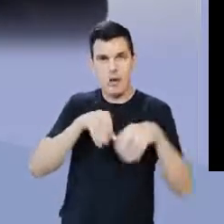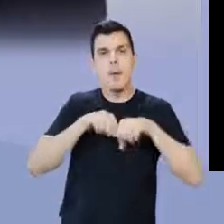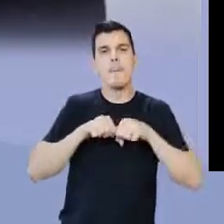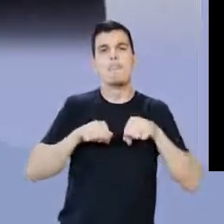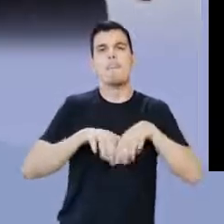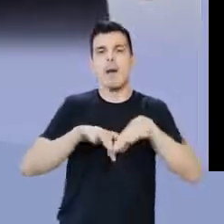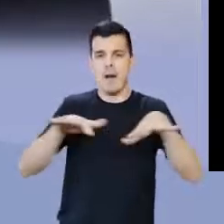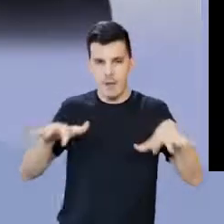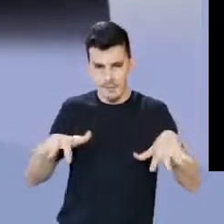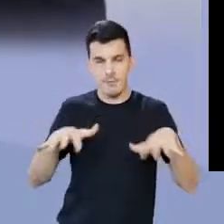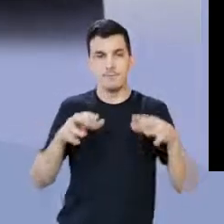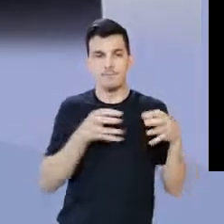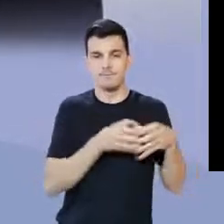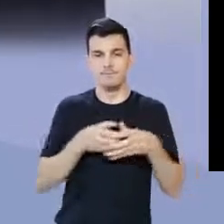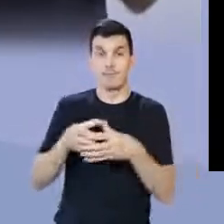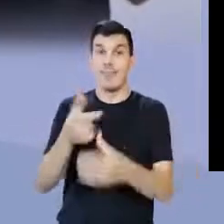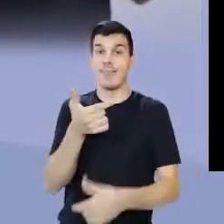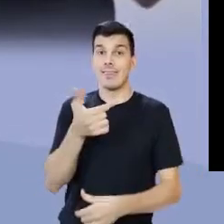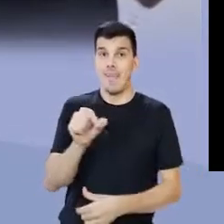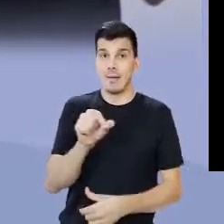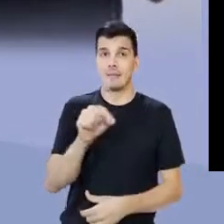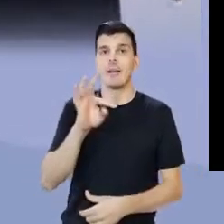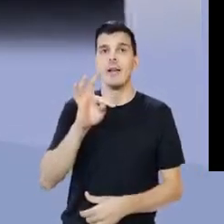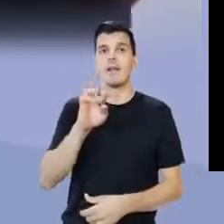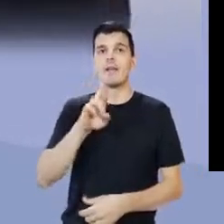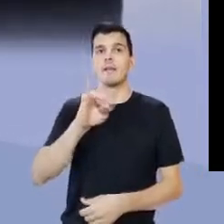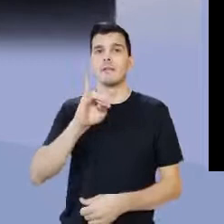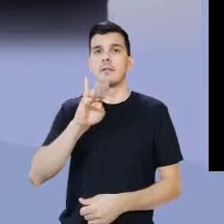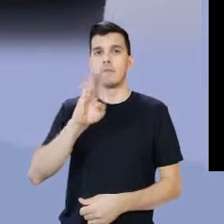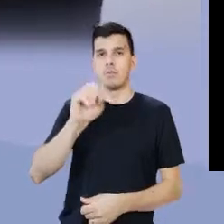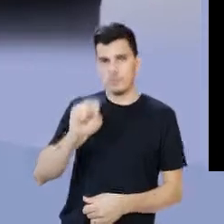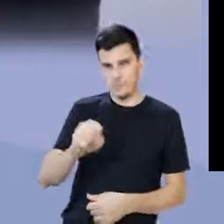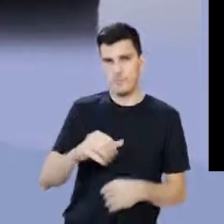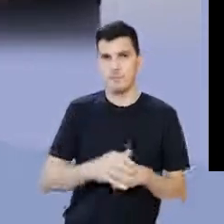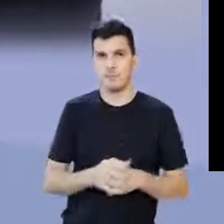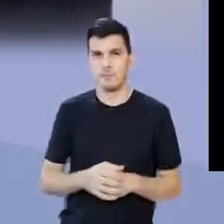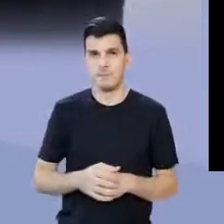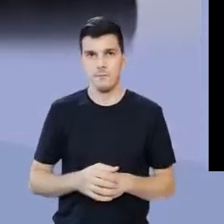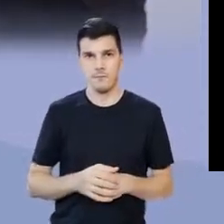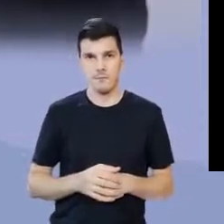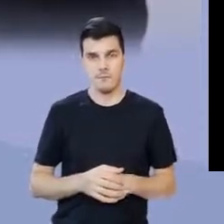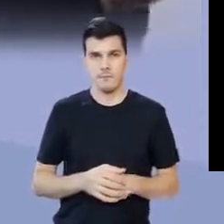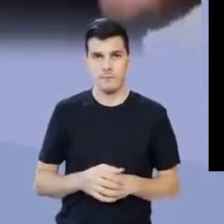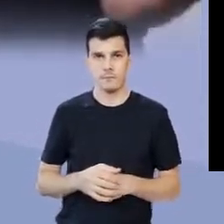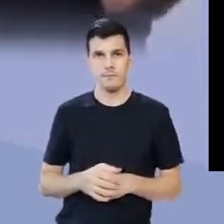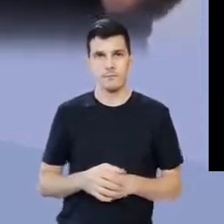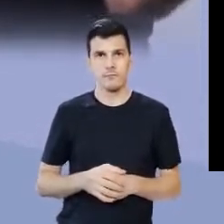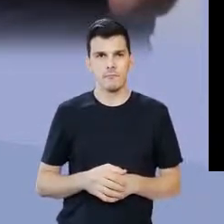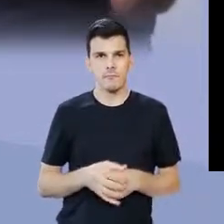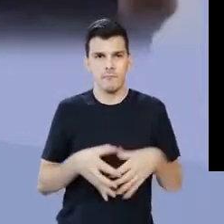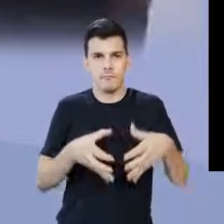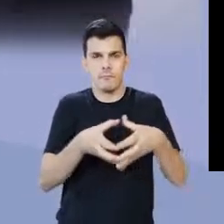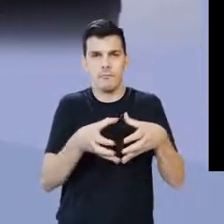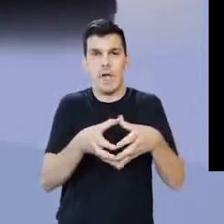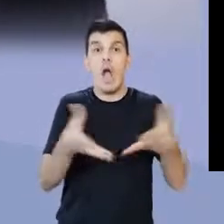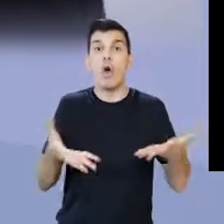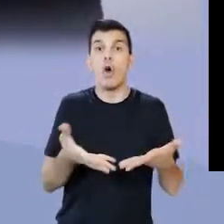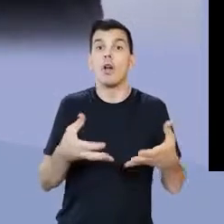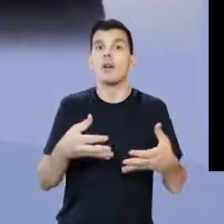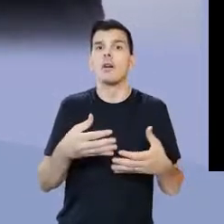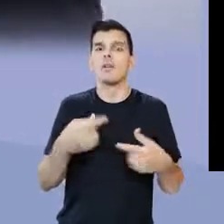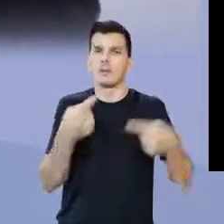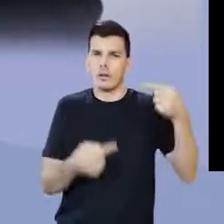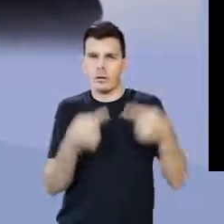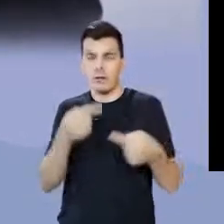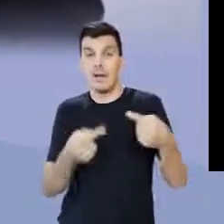eupátrios, todo mundo junto, nas 10 tribos. E criou uma bulé, que em vez de ser de 400 homens, seriam de 500